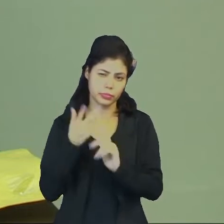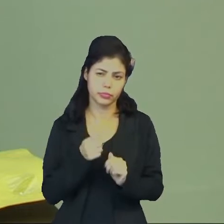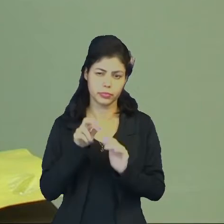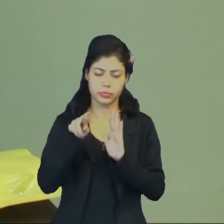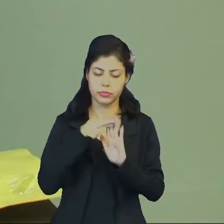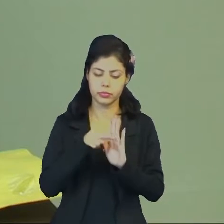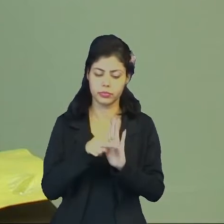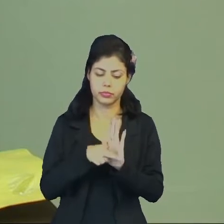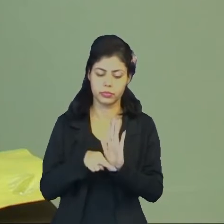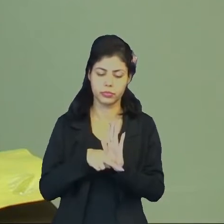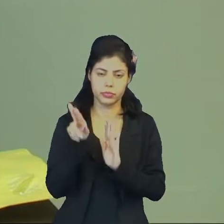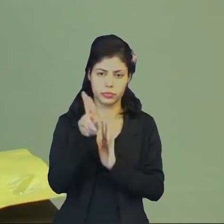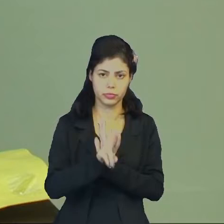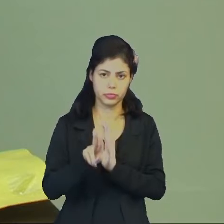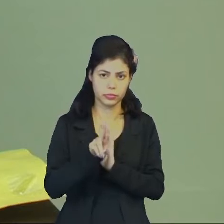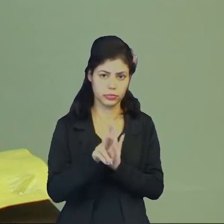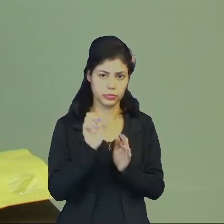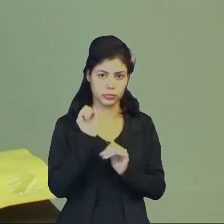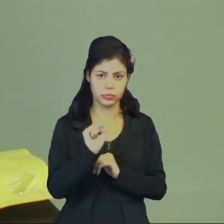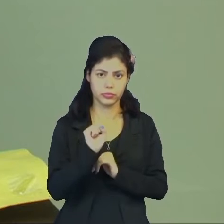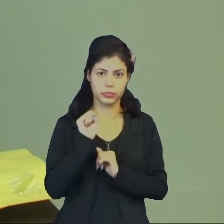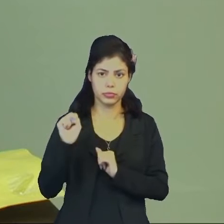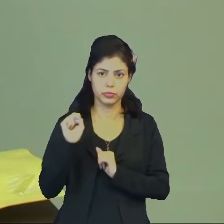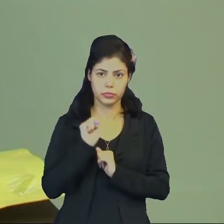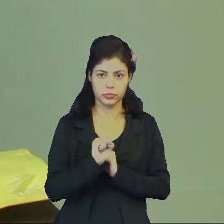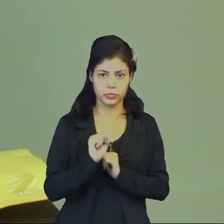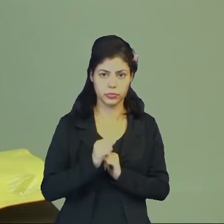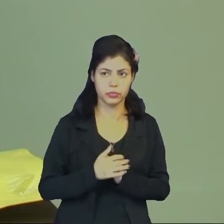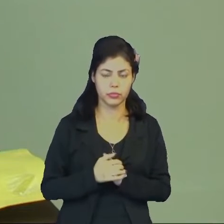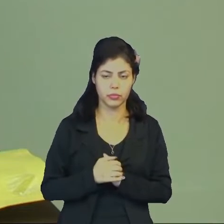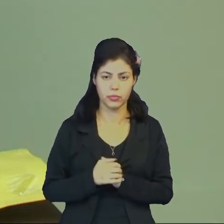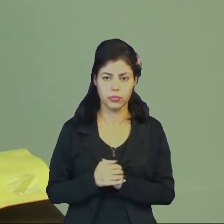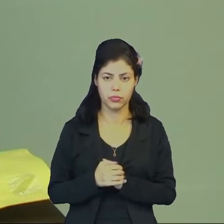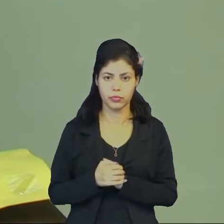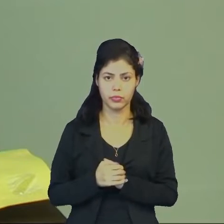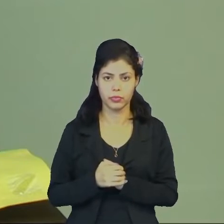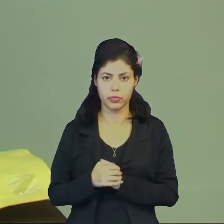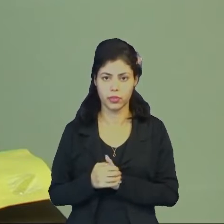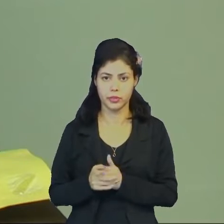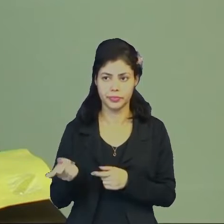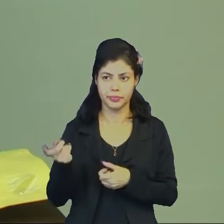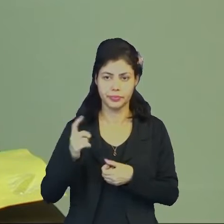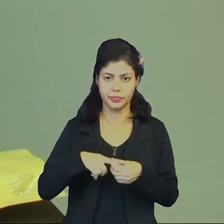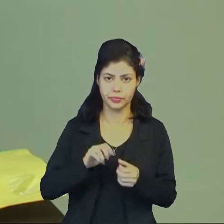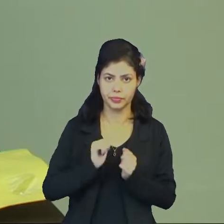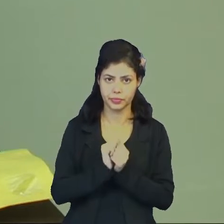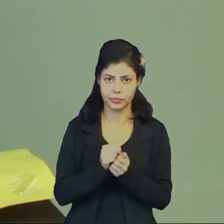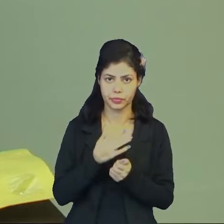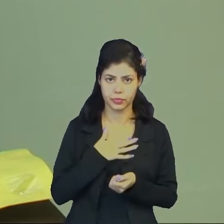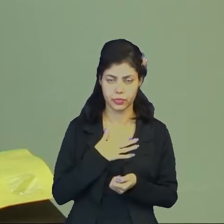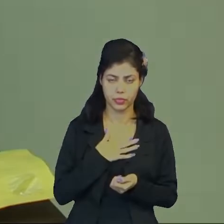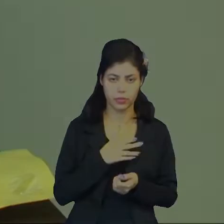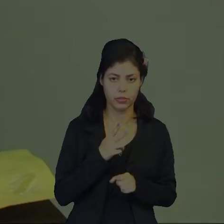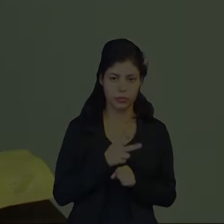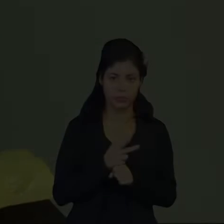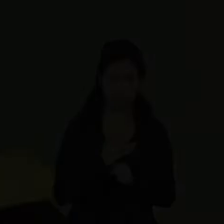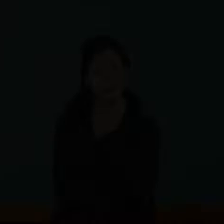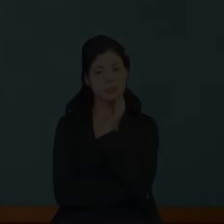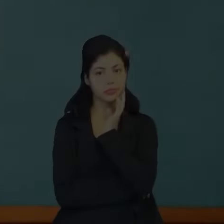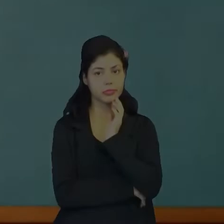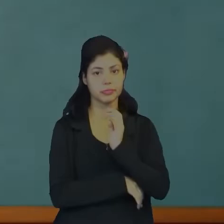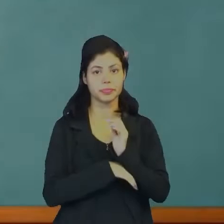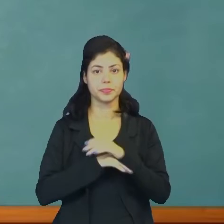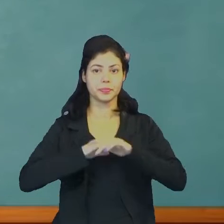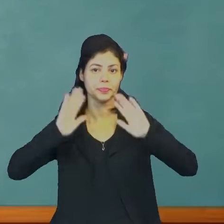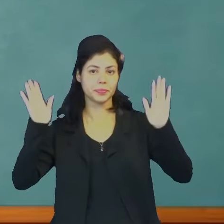essas regras com o uso do S ou SS. E depois vamos voltar aqui comigo, tá bom? Vamos lá para o vídeo.